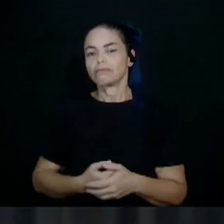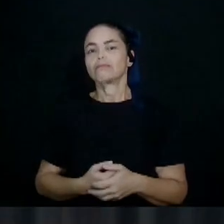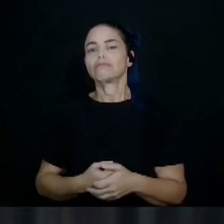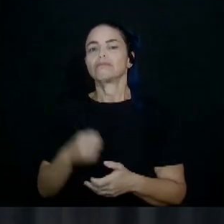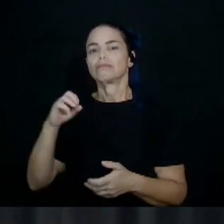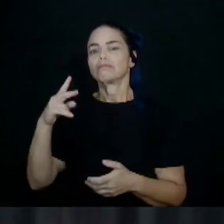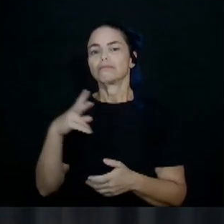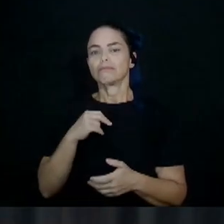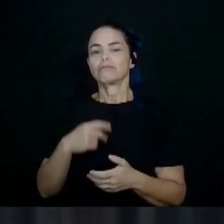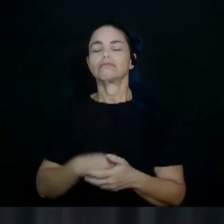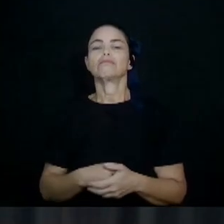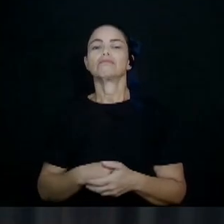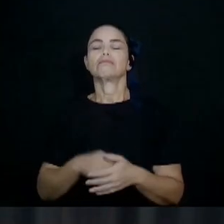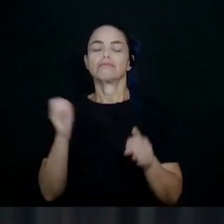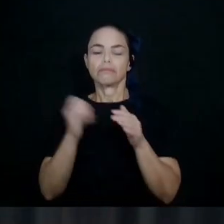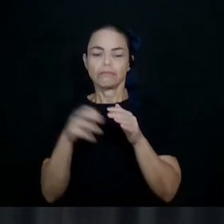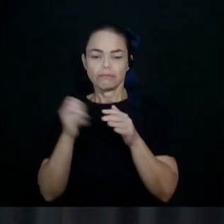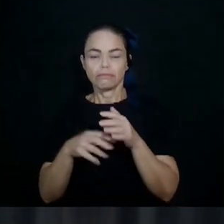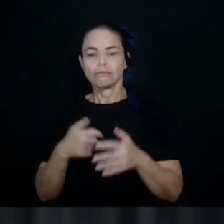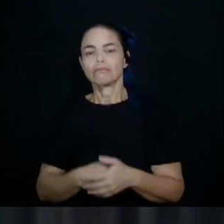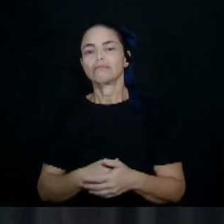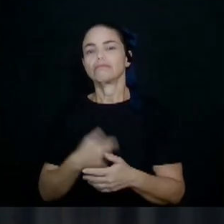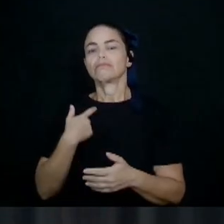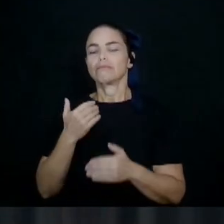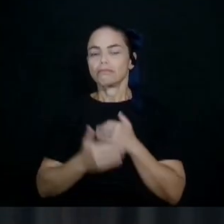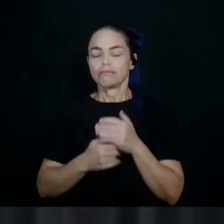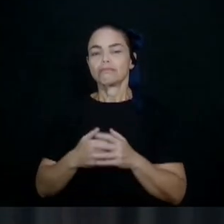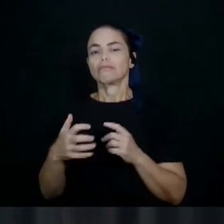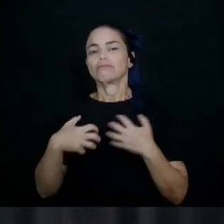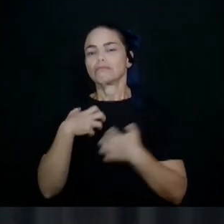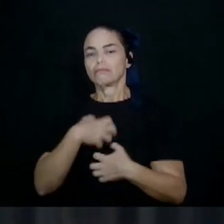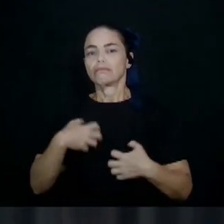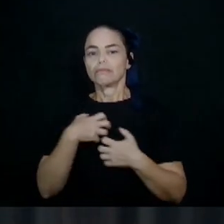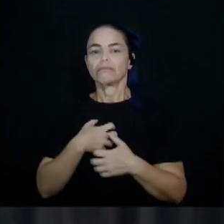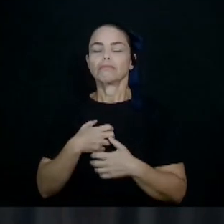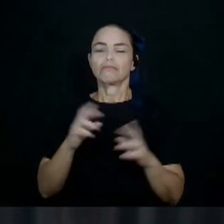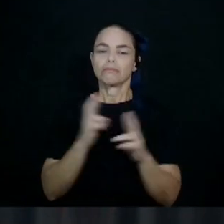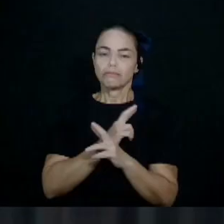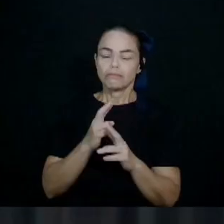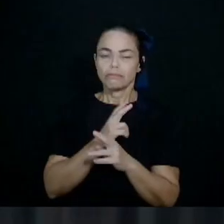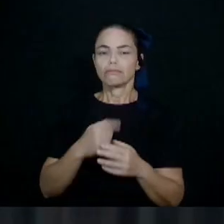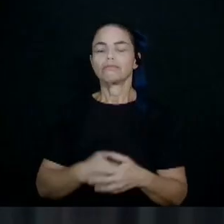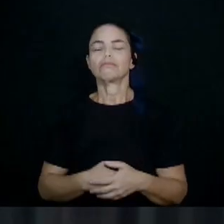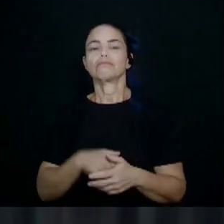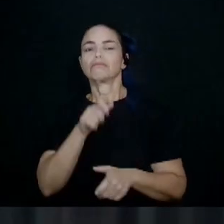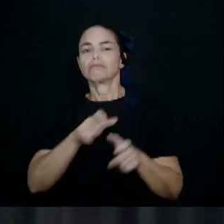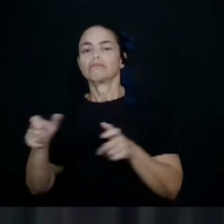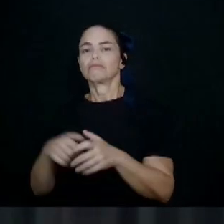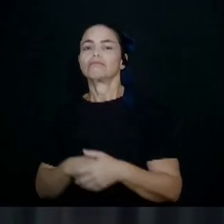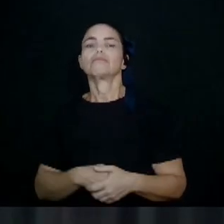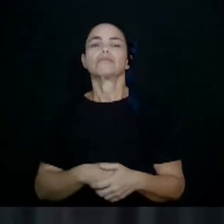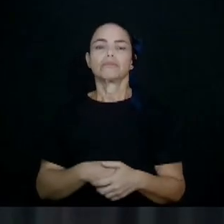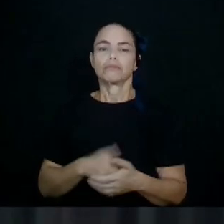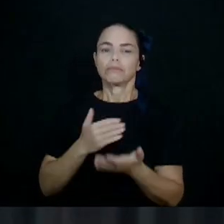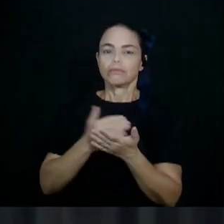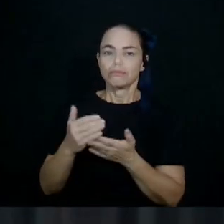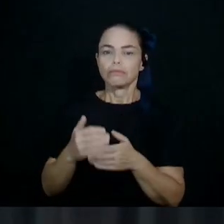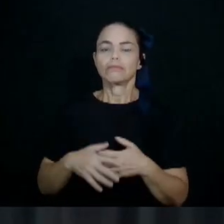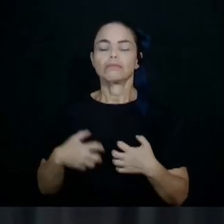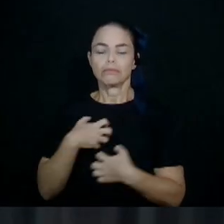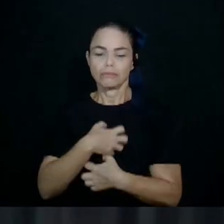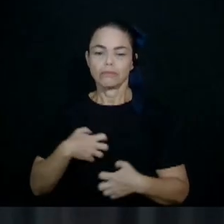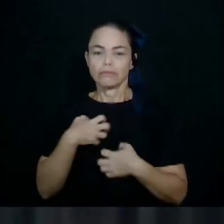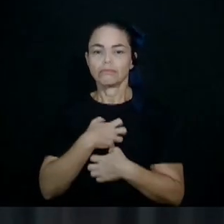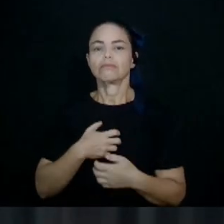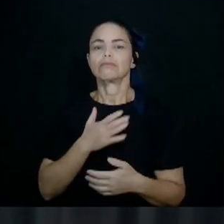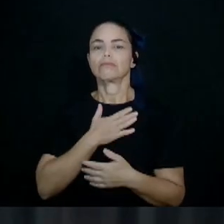estou acumulando, isso já está começando a afetar os meus relacionamentos, as pessoas já estão começando a ficar incomodadas, eu já